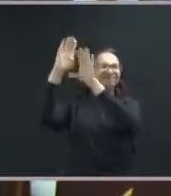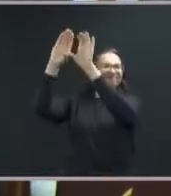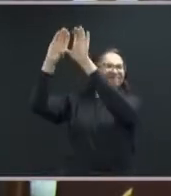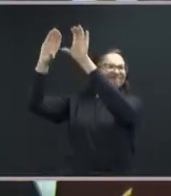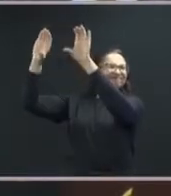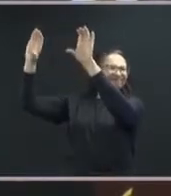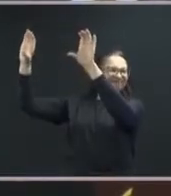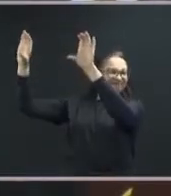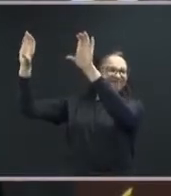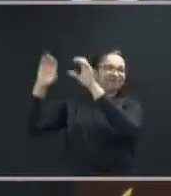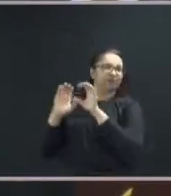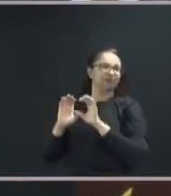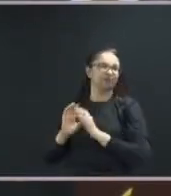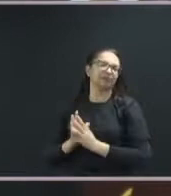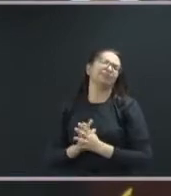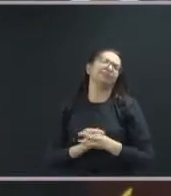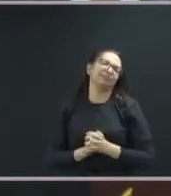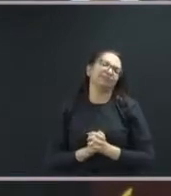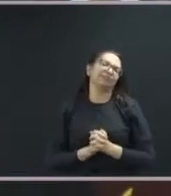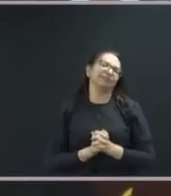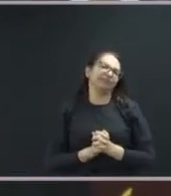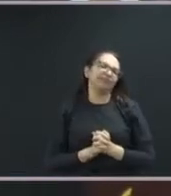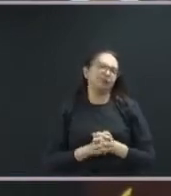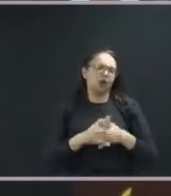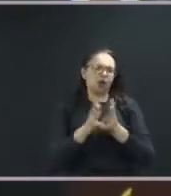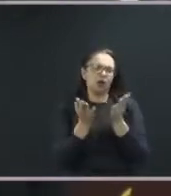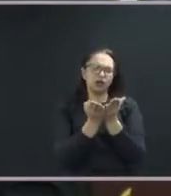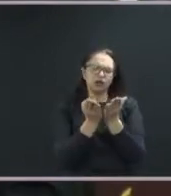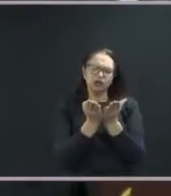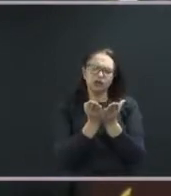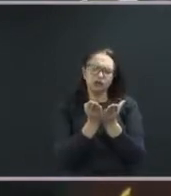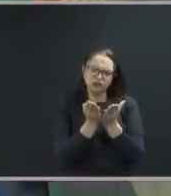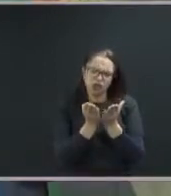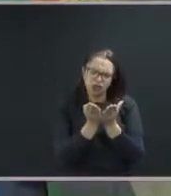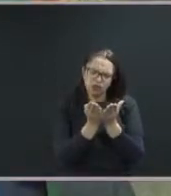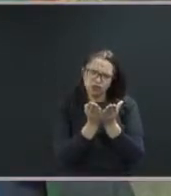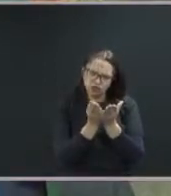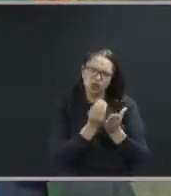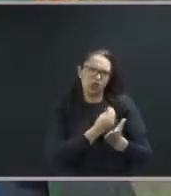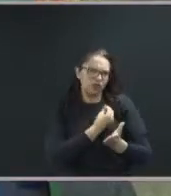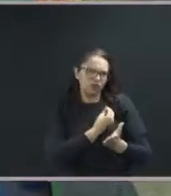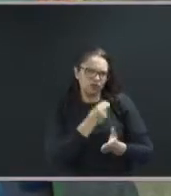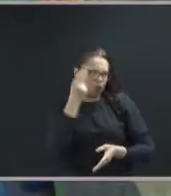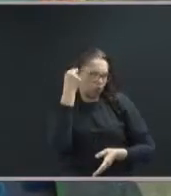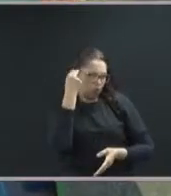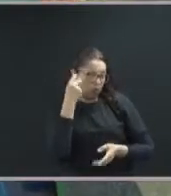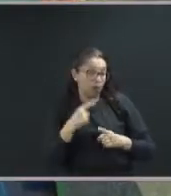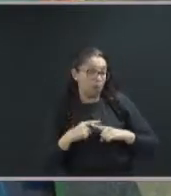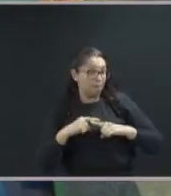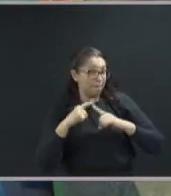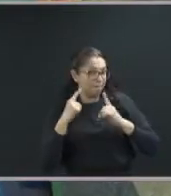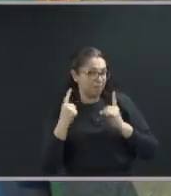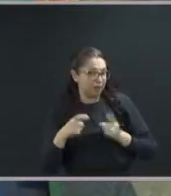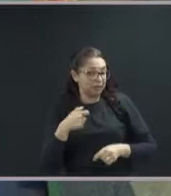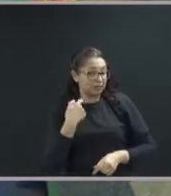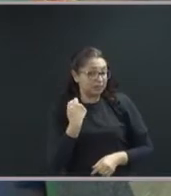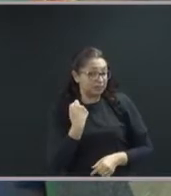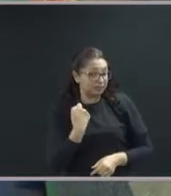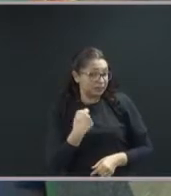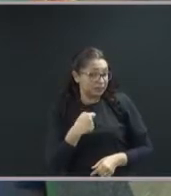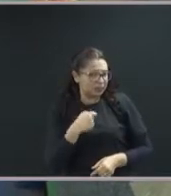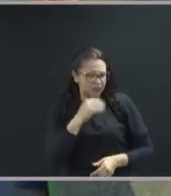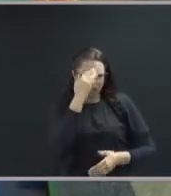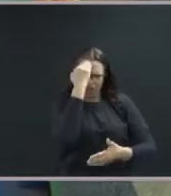Crente não pode perder a visão do céu. Crente vive como está escrito lá em Hebreus, olhando para o